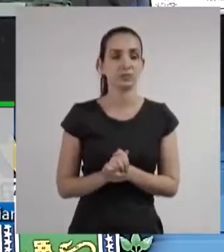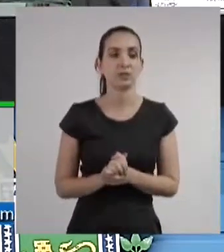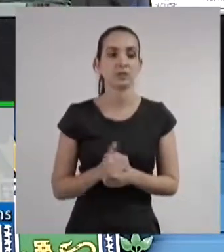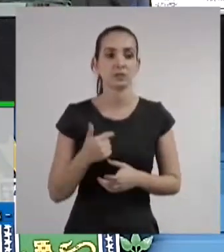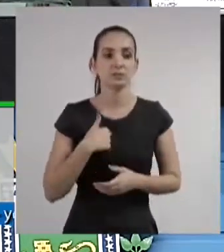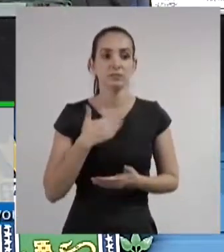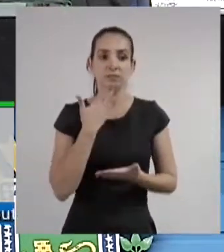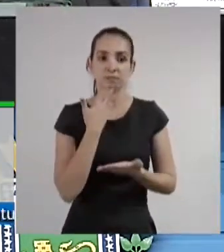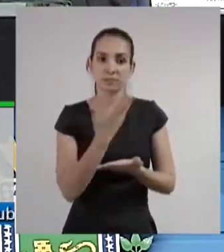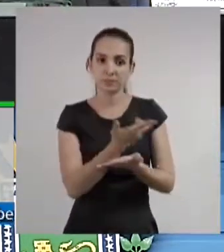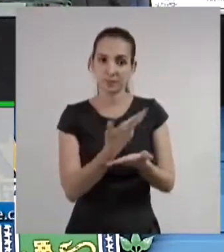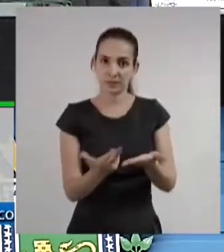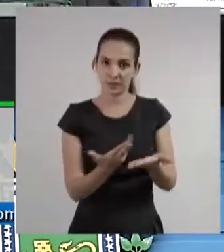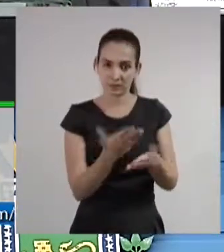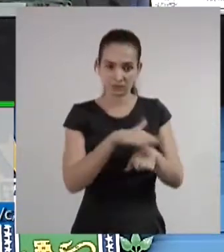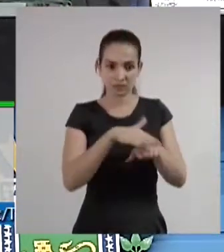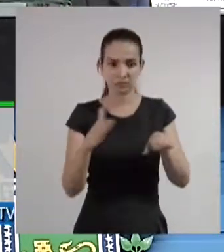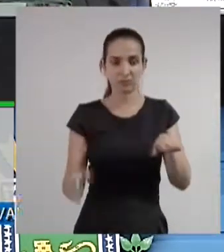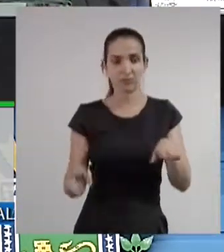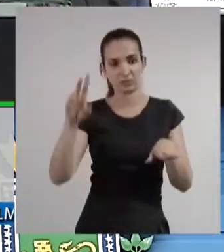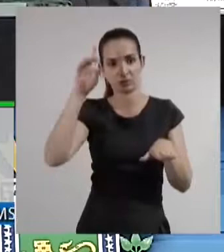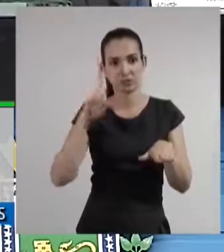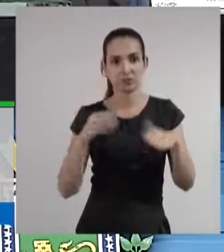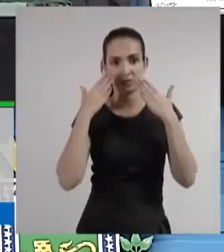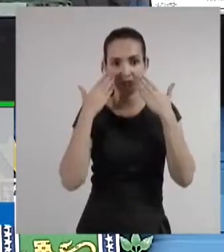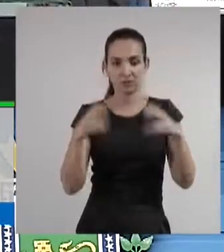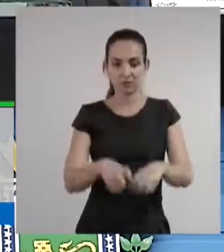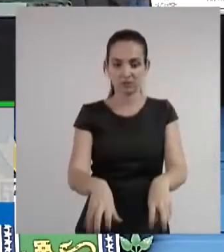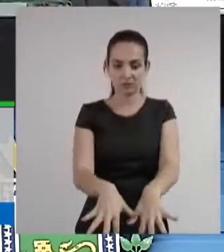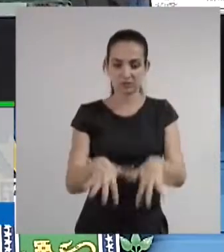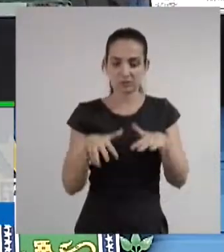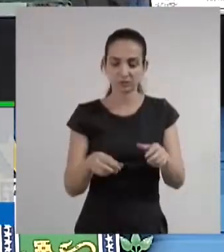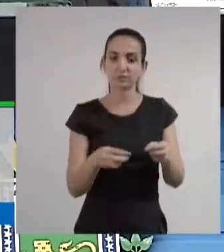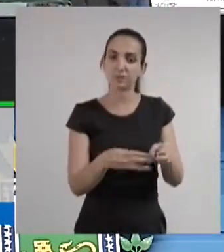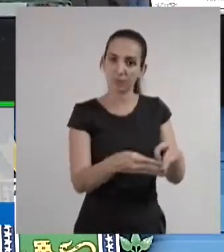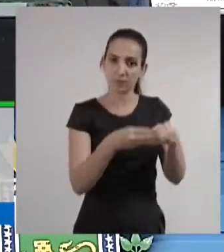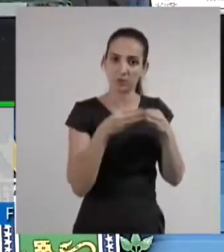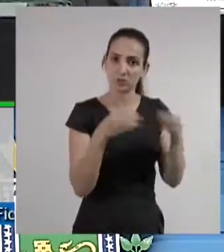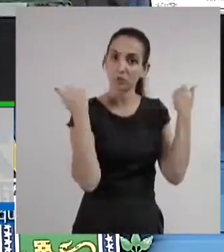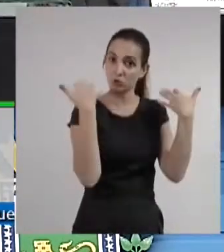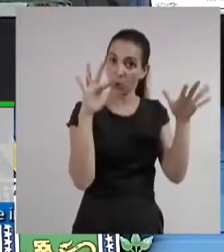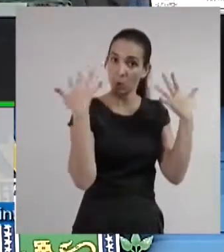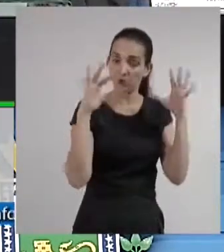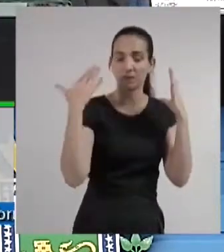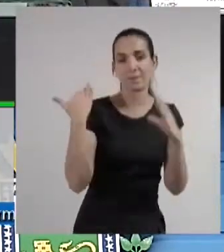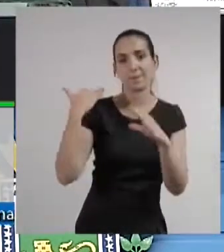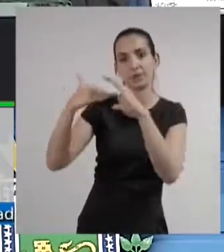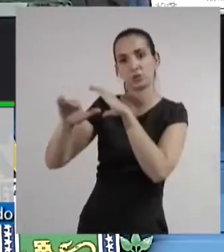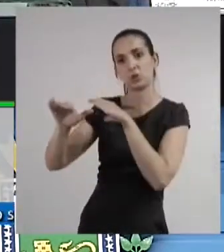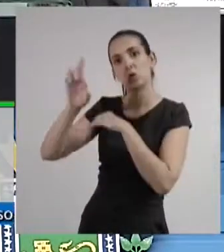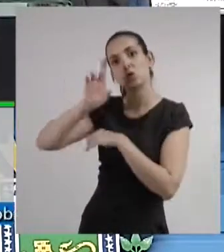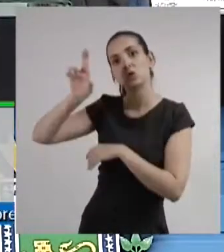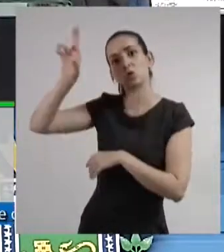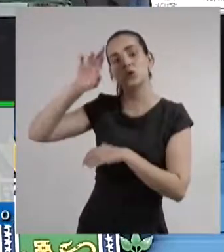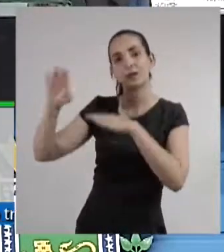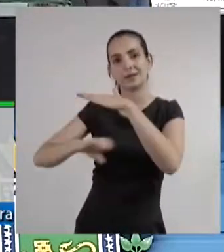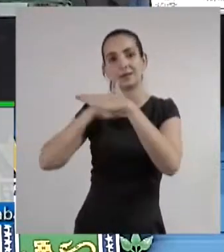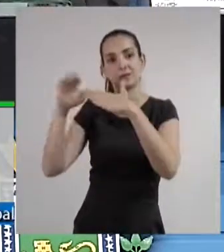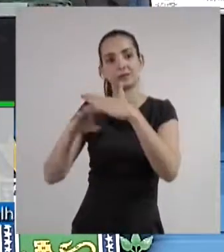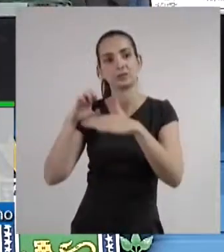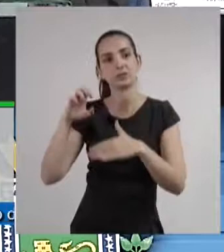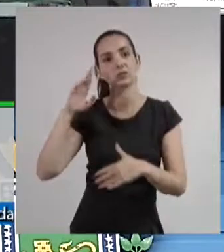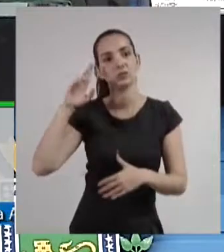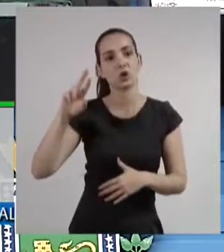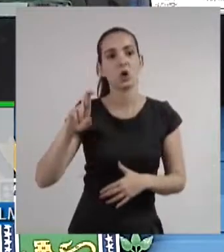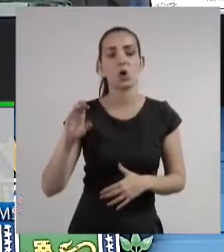Requeiro à mesa, ouvido o colega no plenário e nos termos regimentais, seja encaminhada moção de congratulações aos empresários Ilso